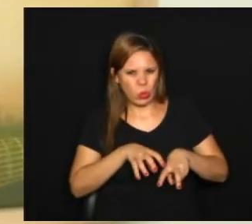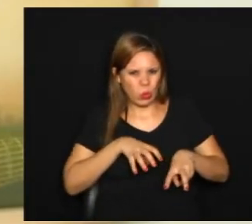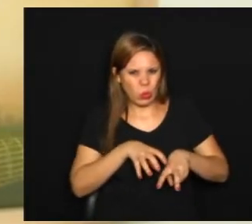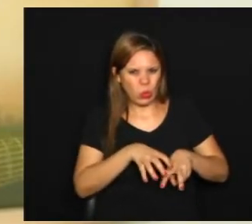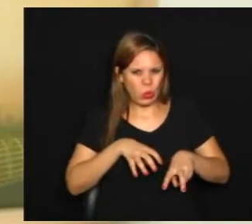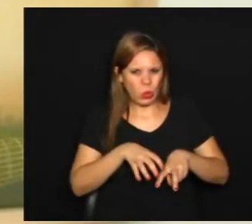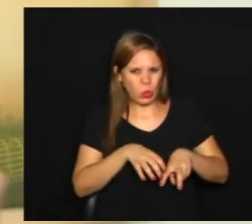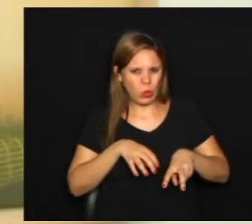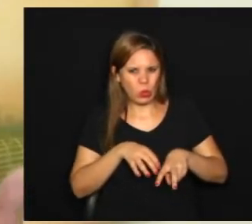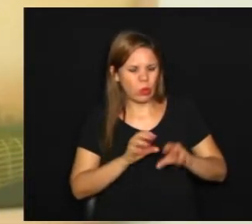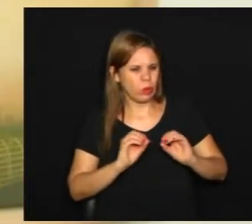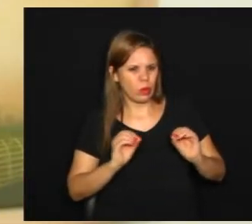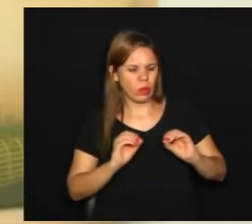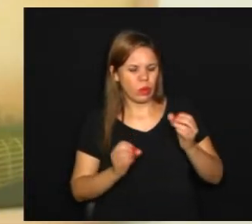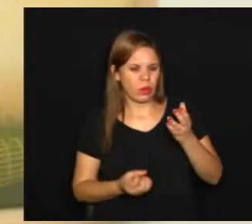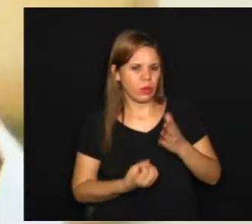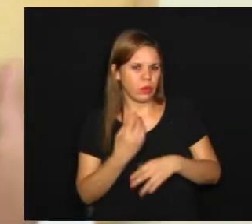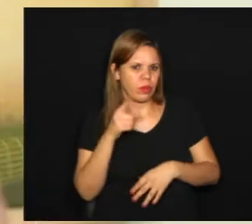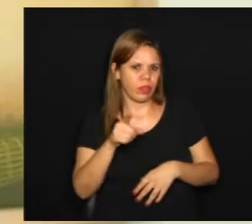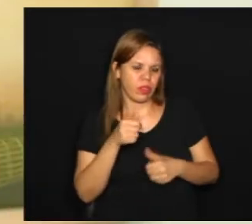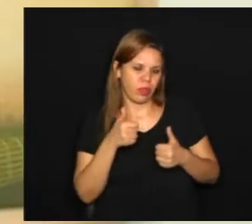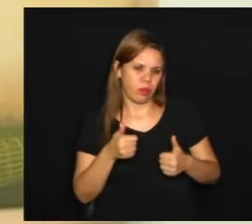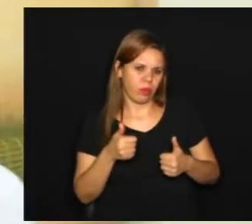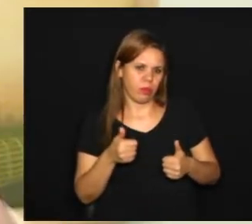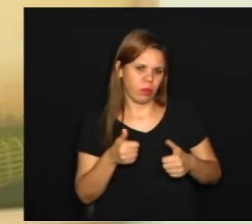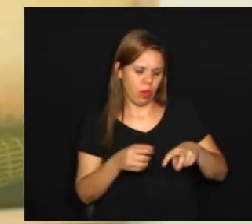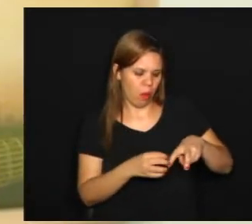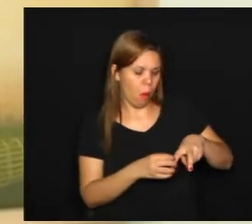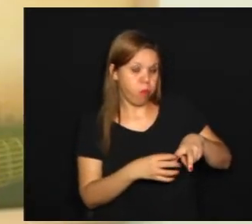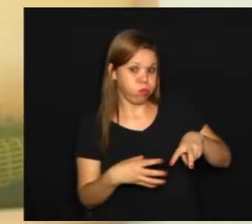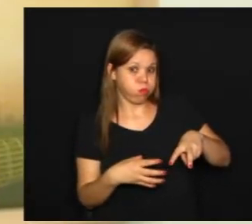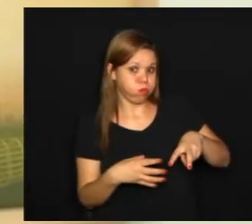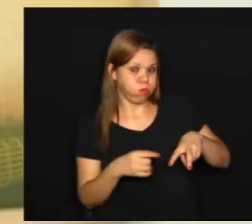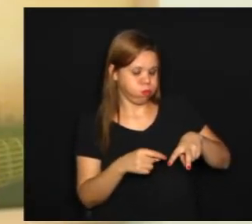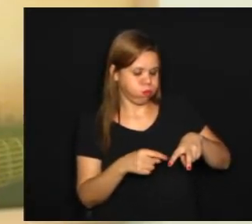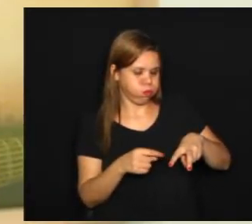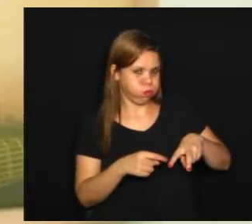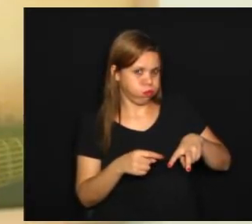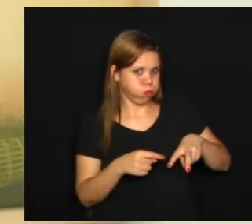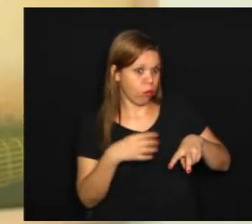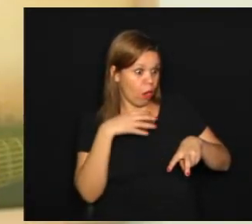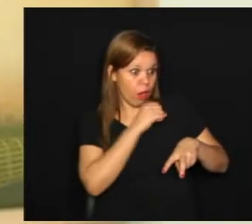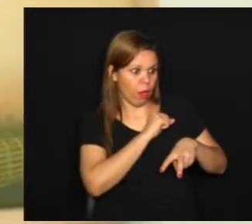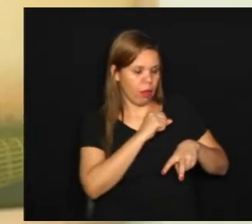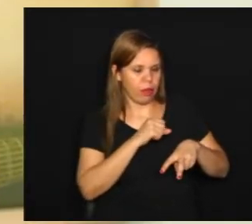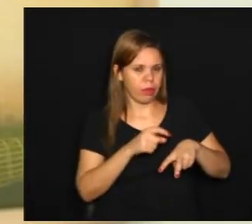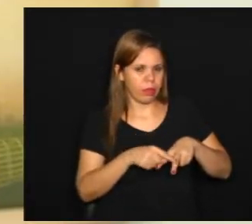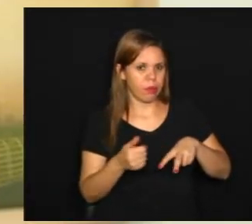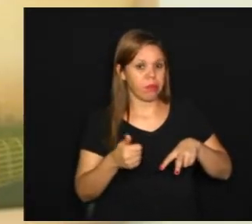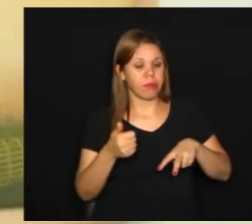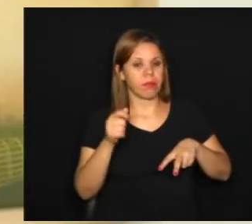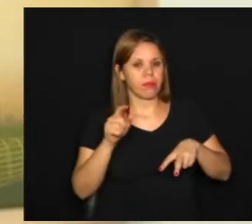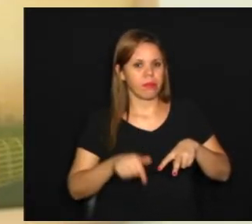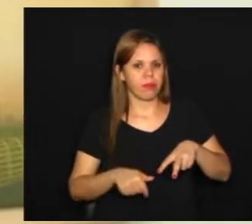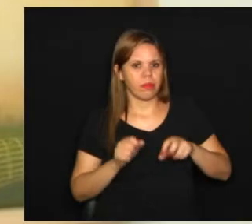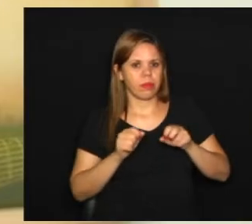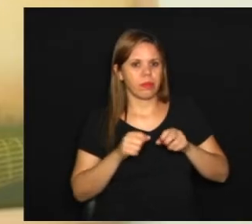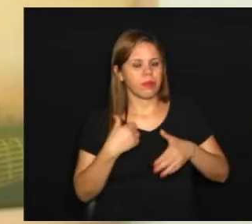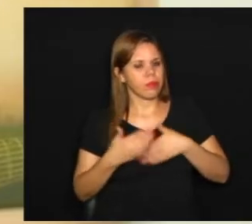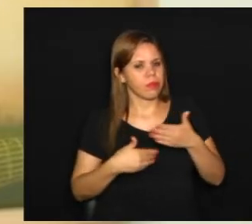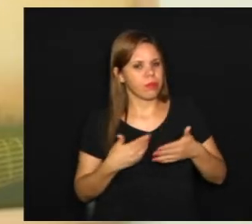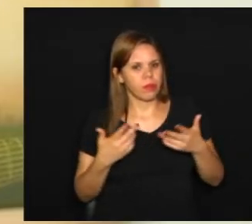um inchaço, geralmente um inchaço súbito numa perna, que leva a uma alteração de cor, pode até levar a dor, e é um